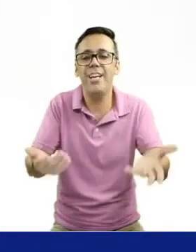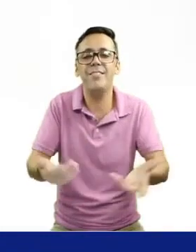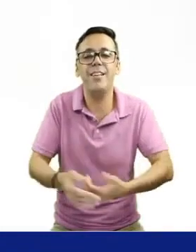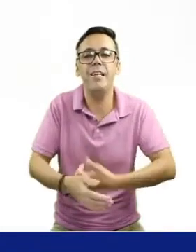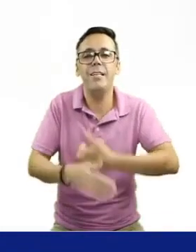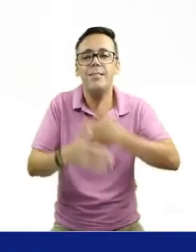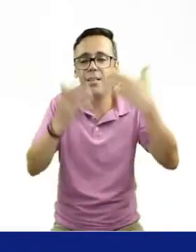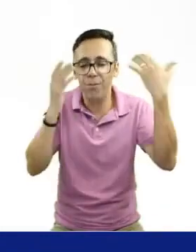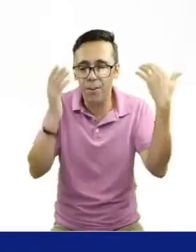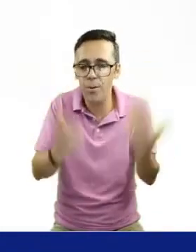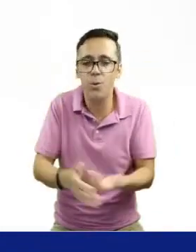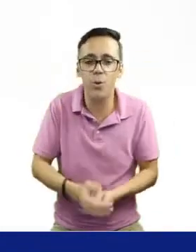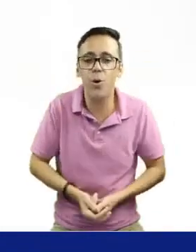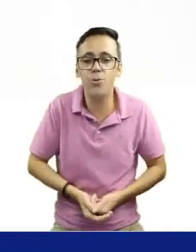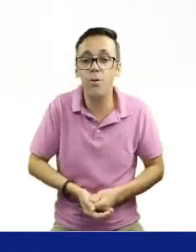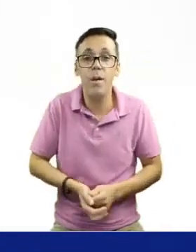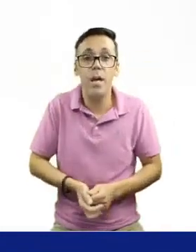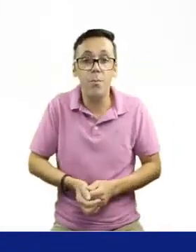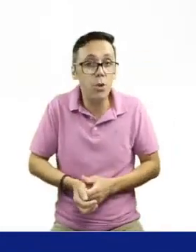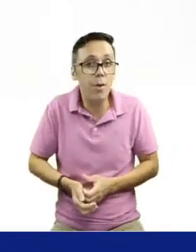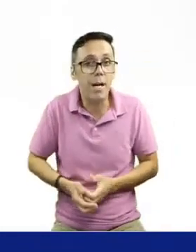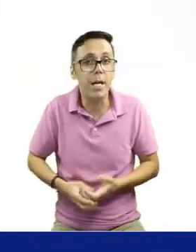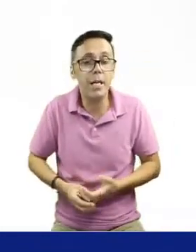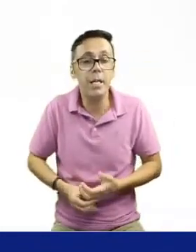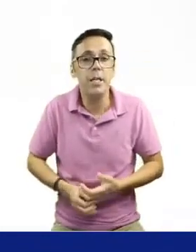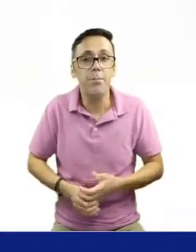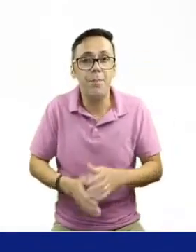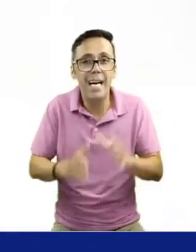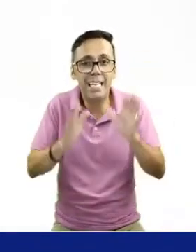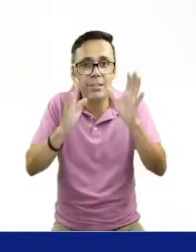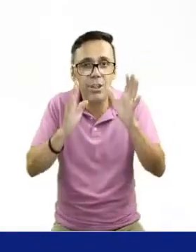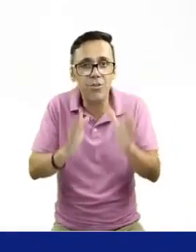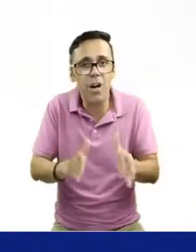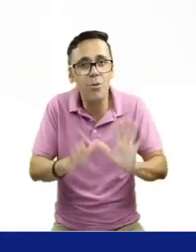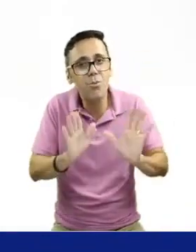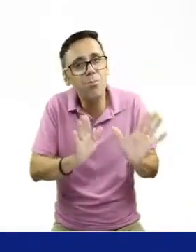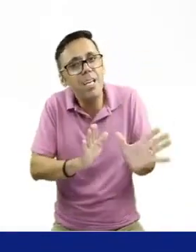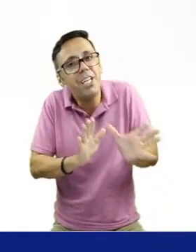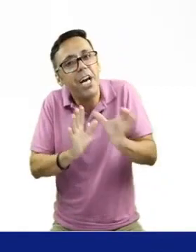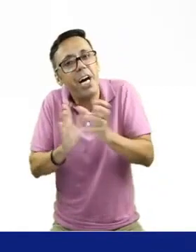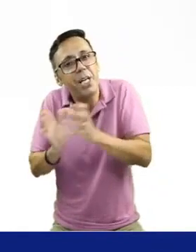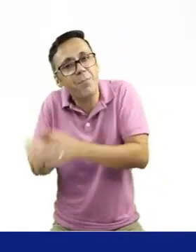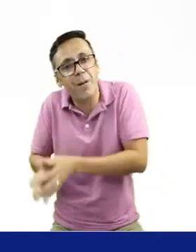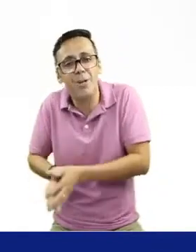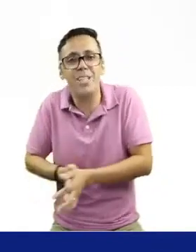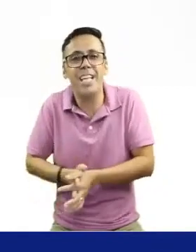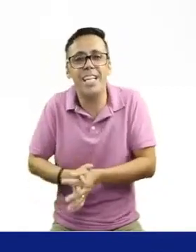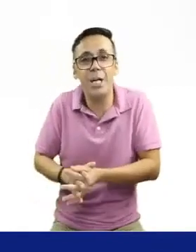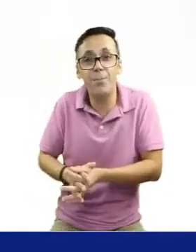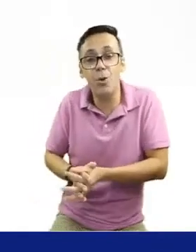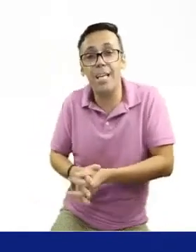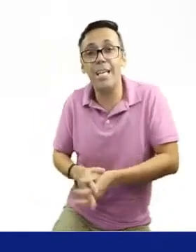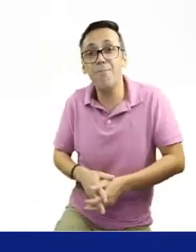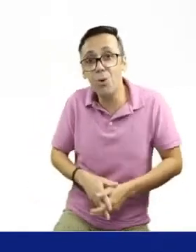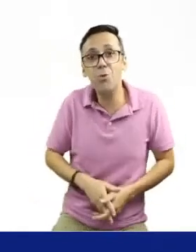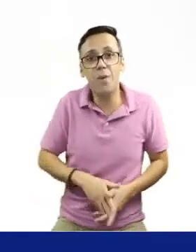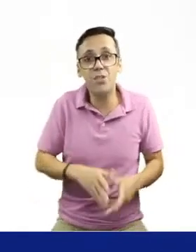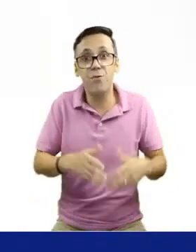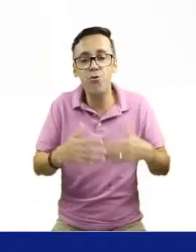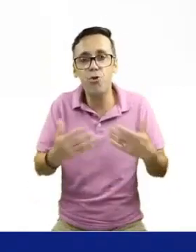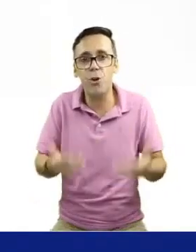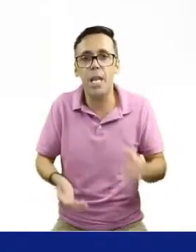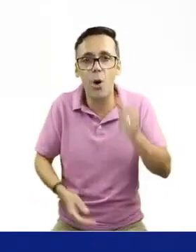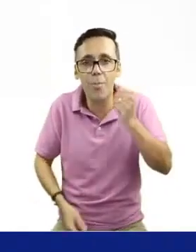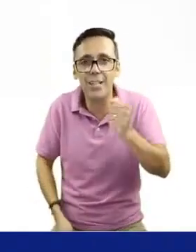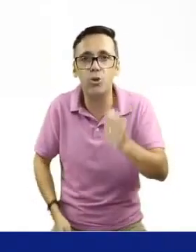sua audiência tá aqui em cima e conosco é muito bacana mas nós vamos migrar para o telegram porque ele é